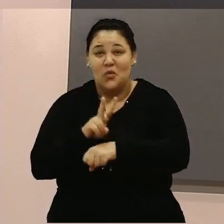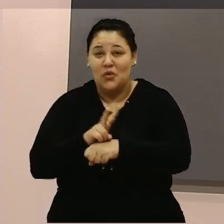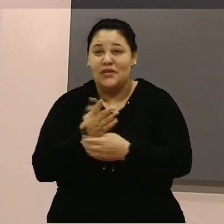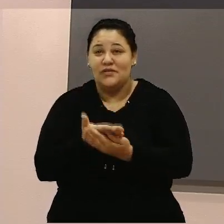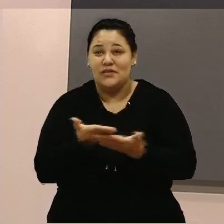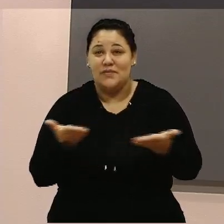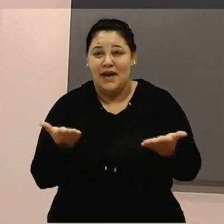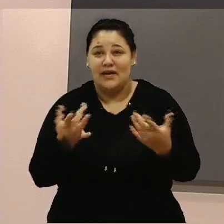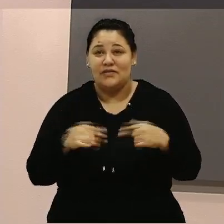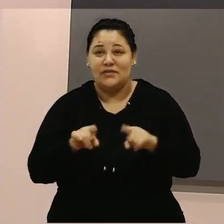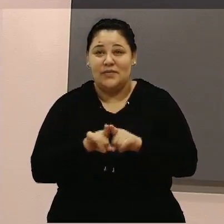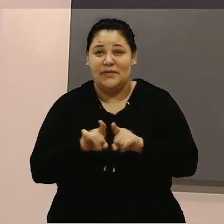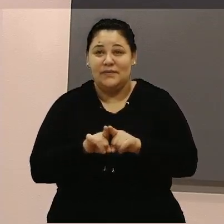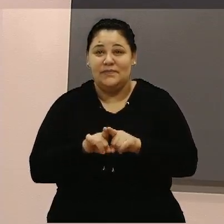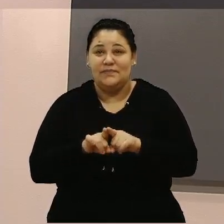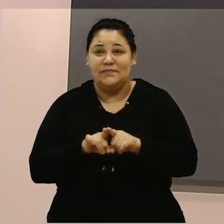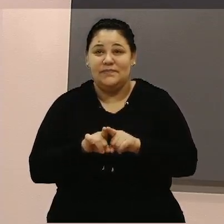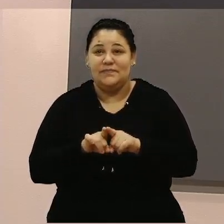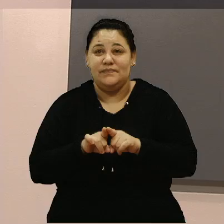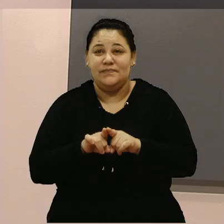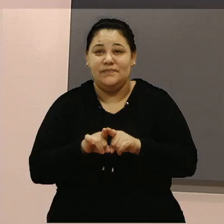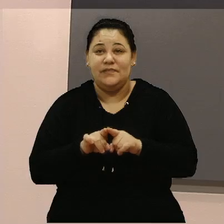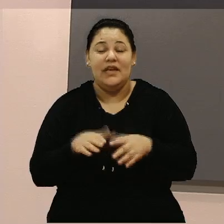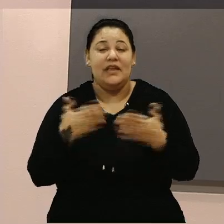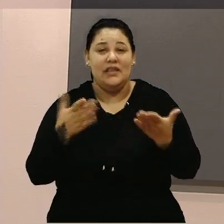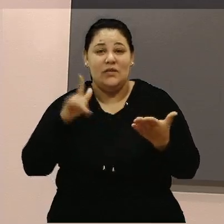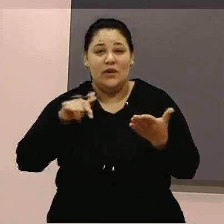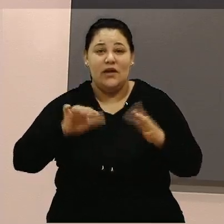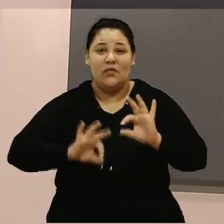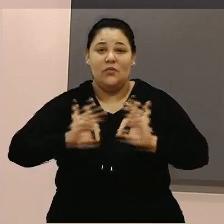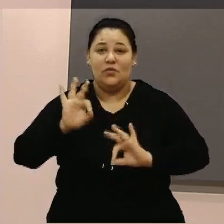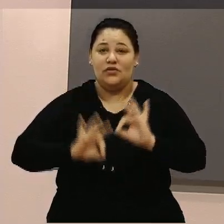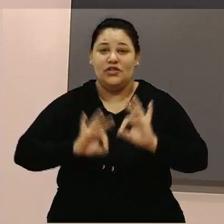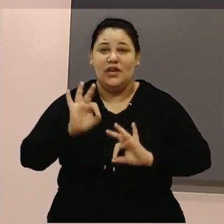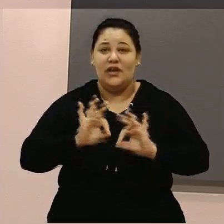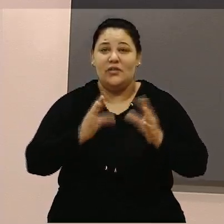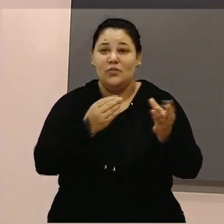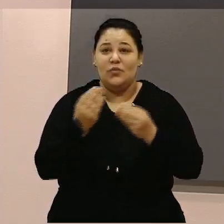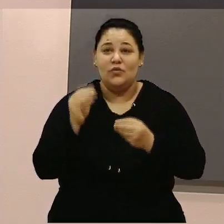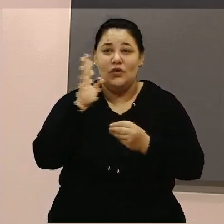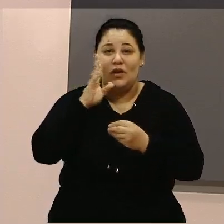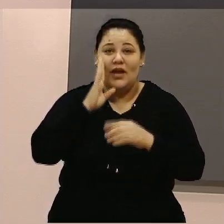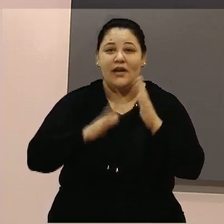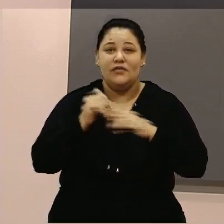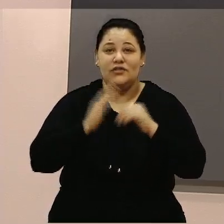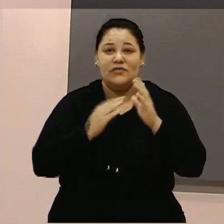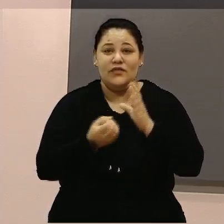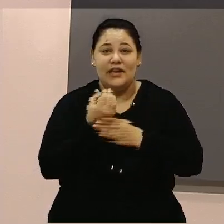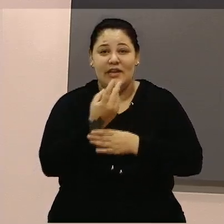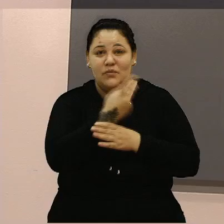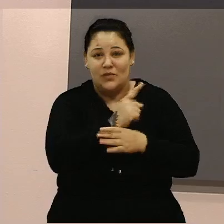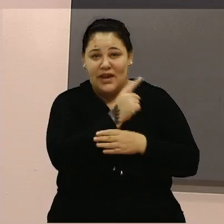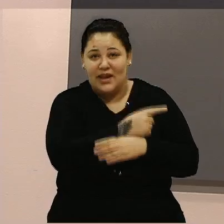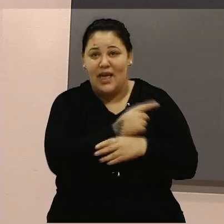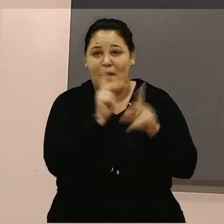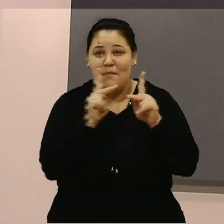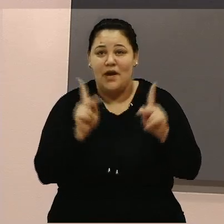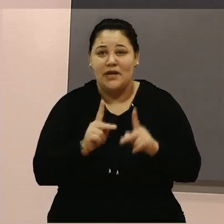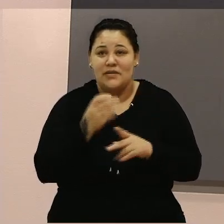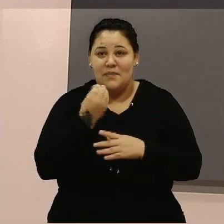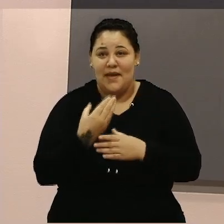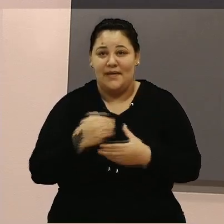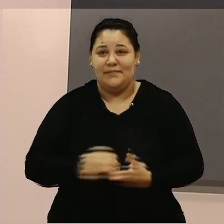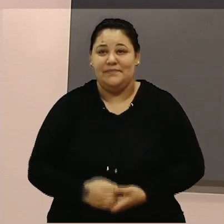espaço. Então, é um projeto desenvolvido lá por eles, projeto Tia Dina.